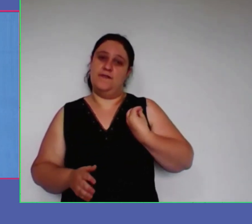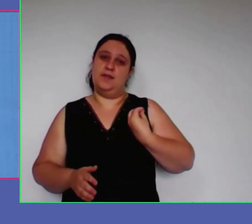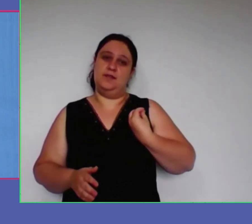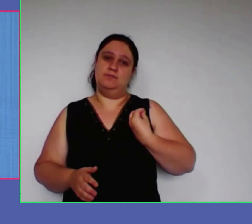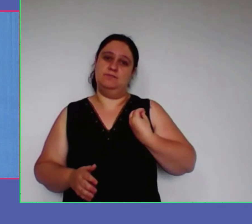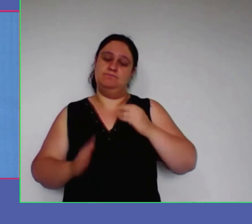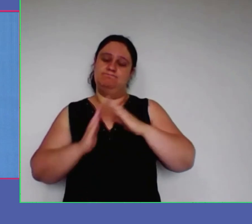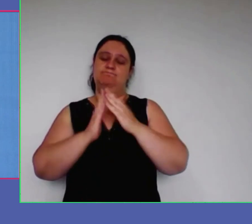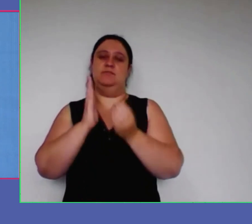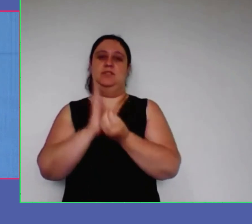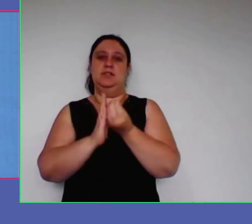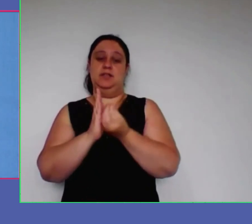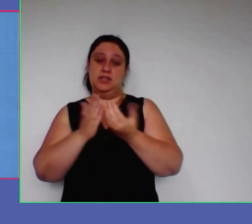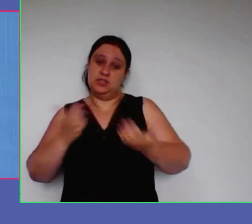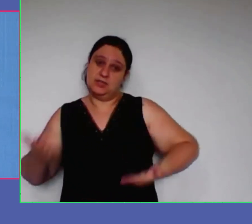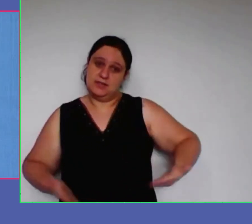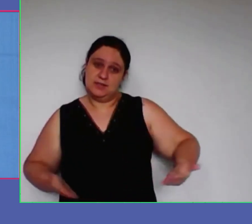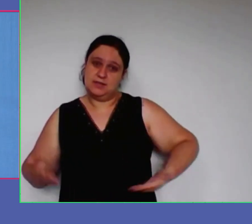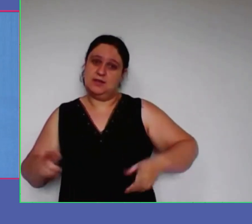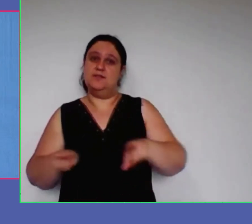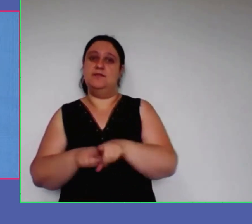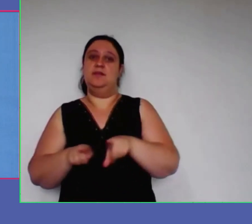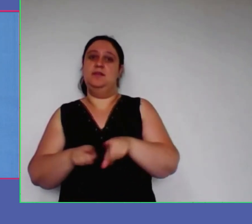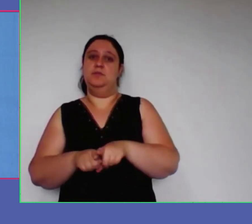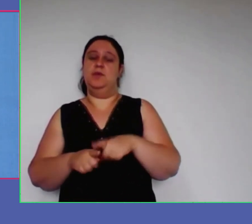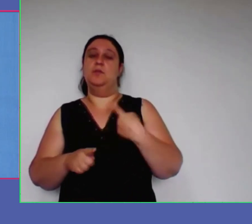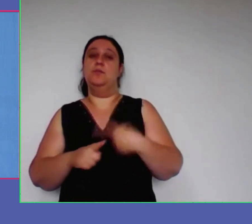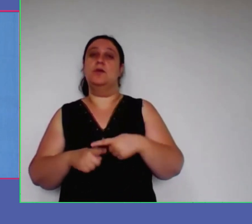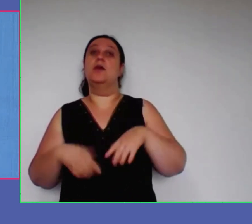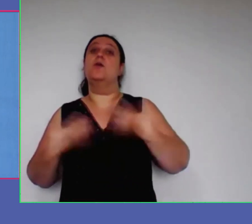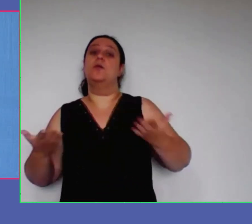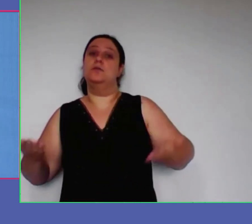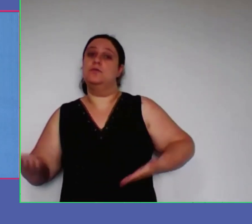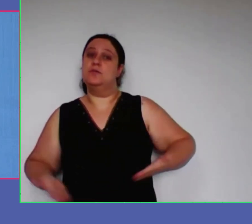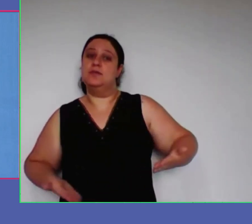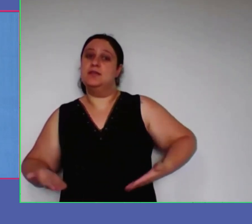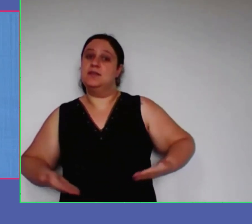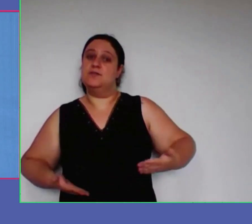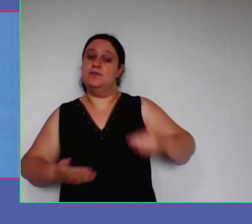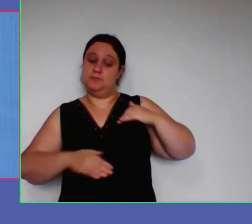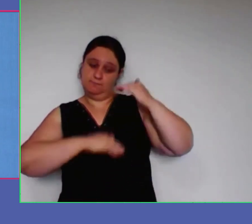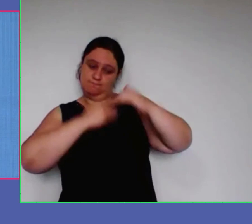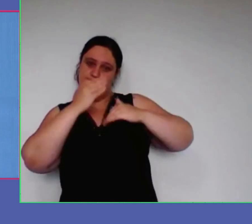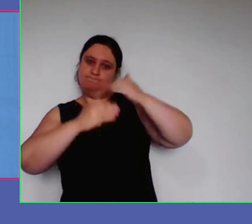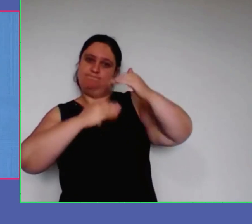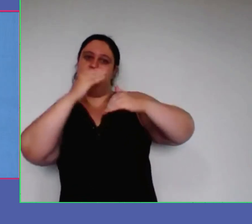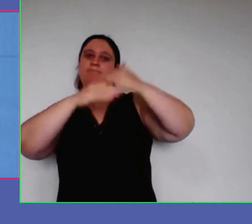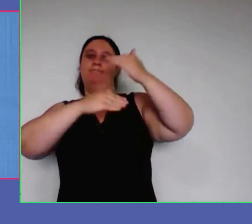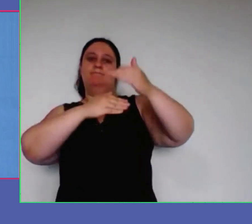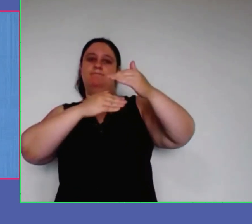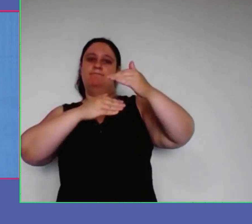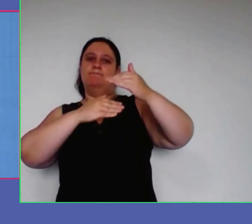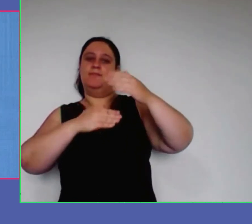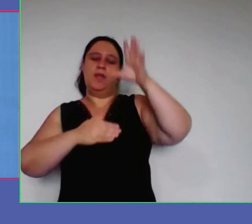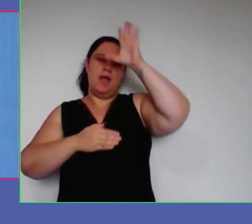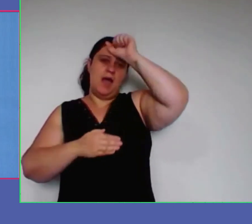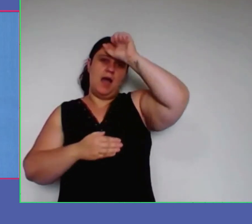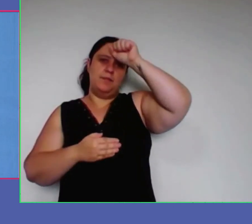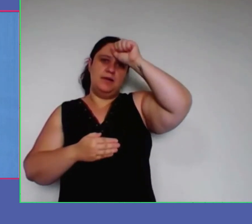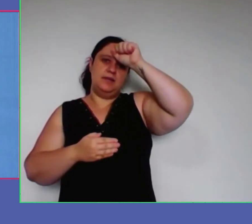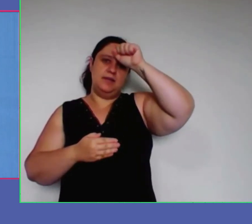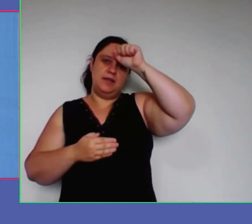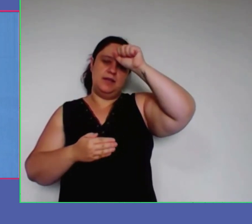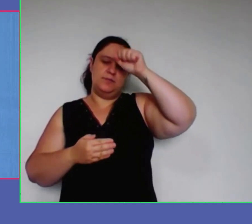é servindo que nós crescemos, é servindo que nós aprendemos a tomar cruz, é ou não é?